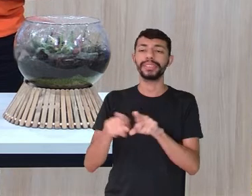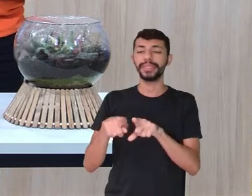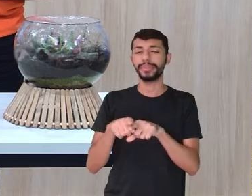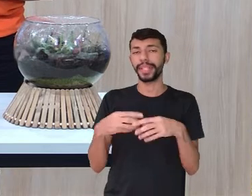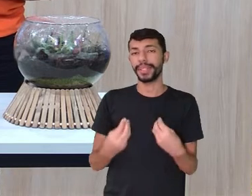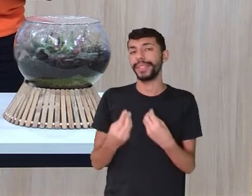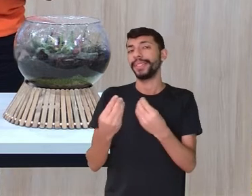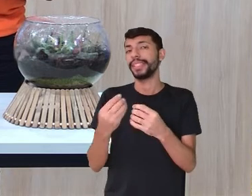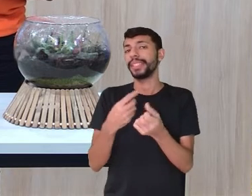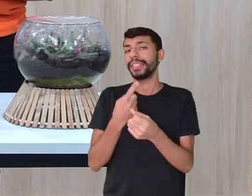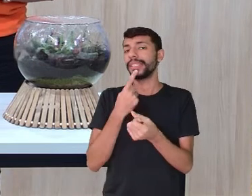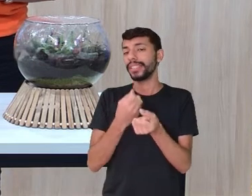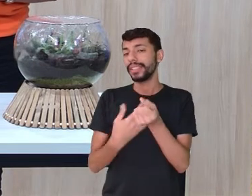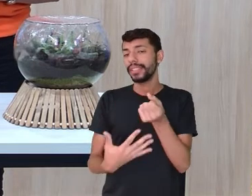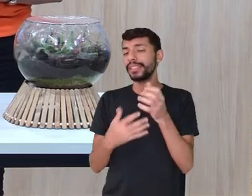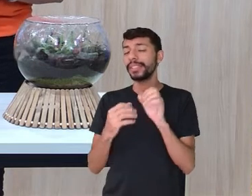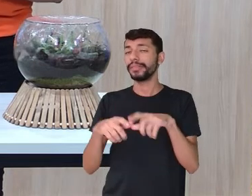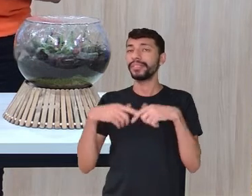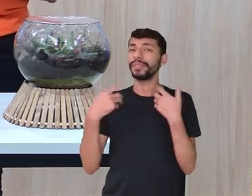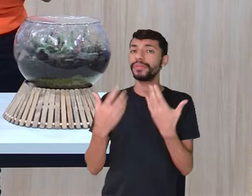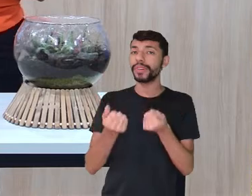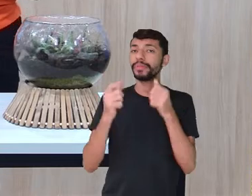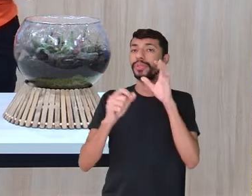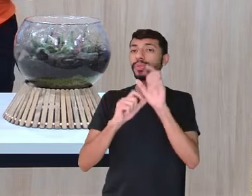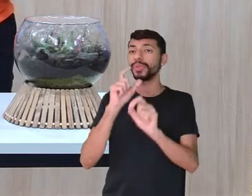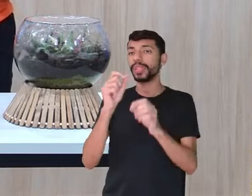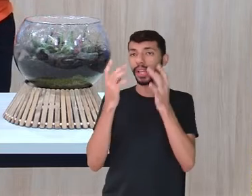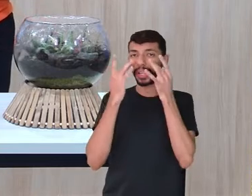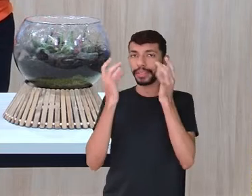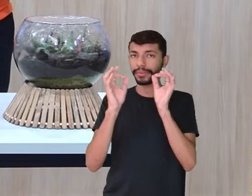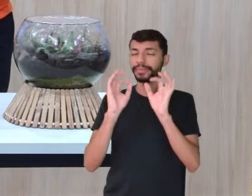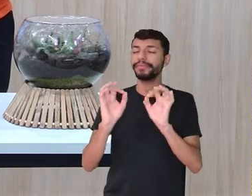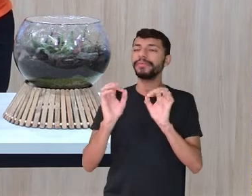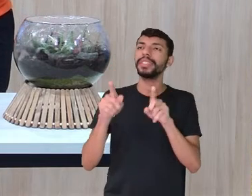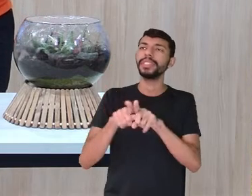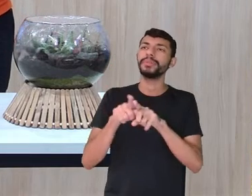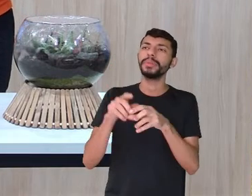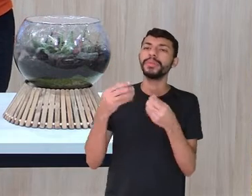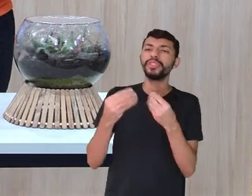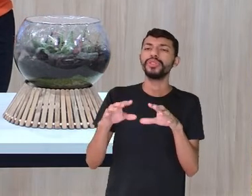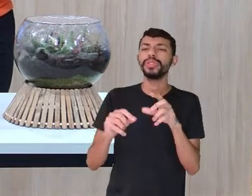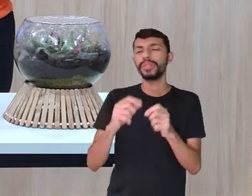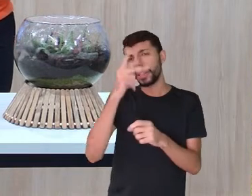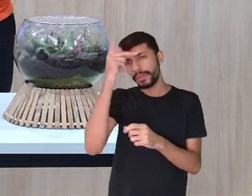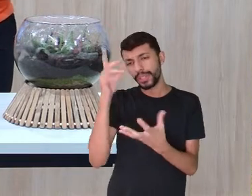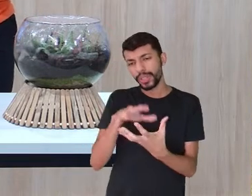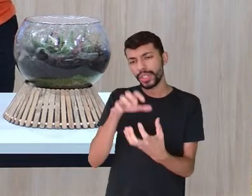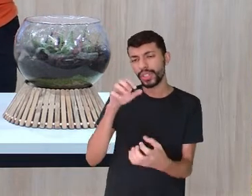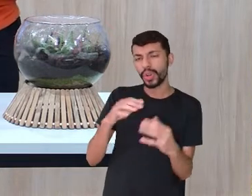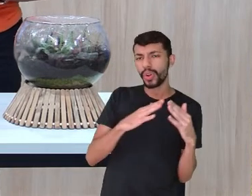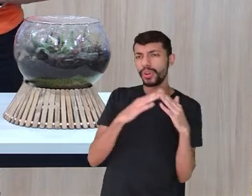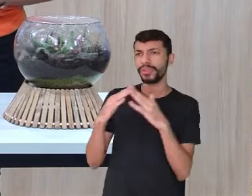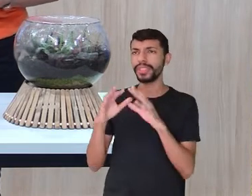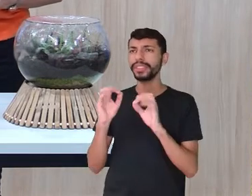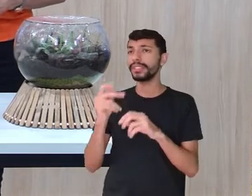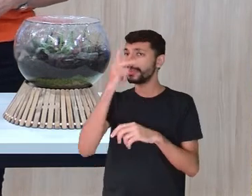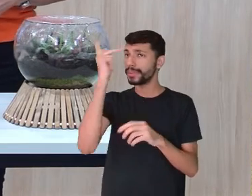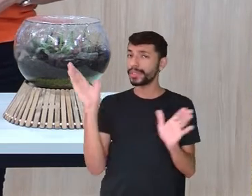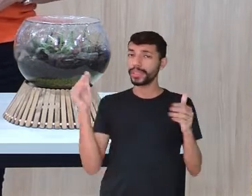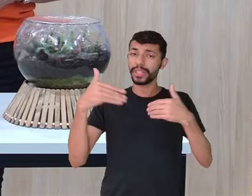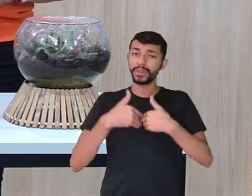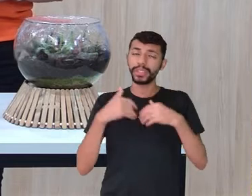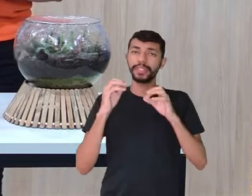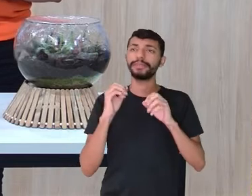de sangue. Então, vamos nos alertar. Afeta também as pessoas idosas, os vizinhos, autistas,